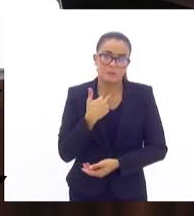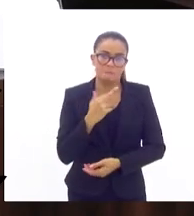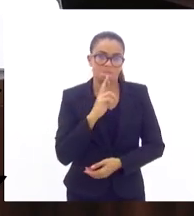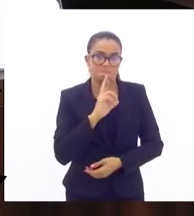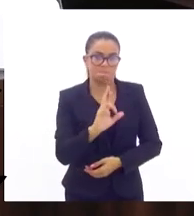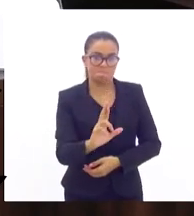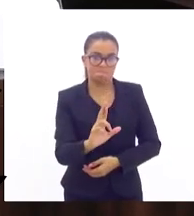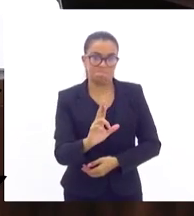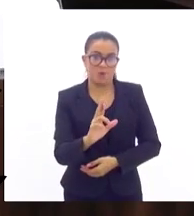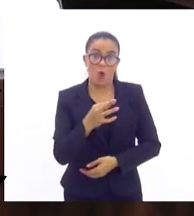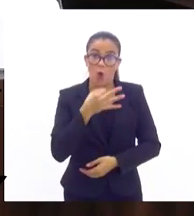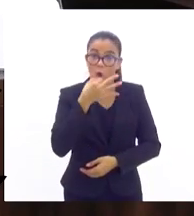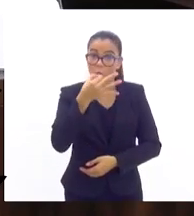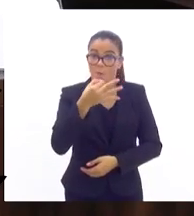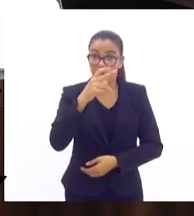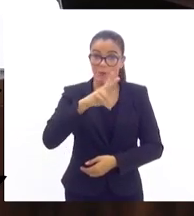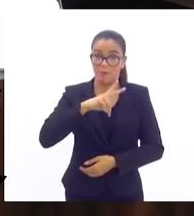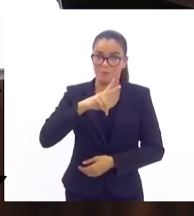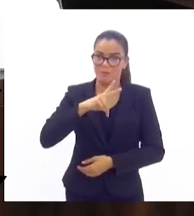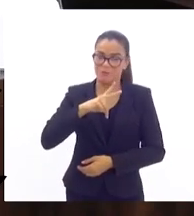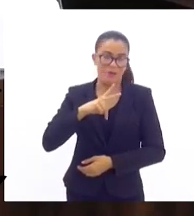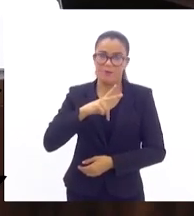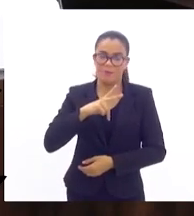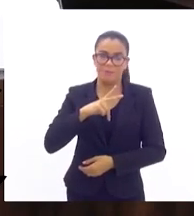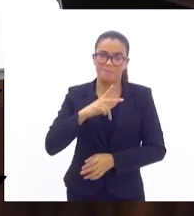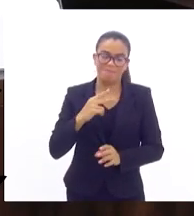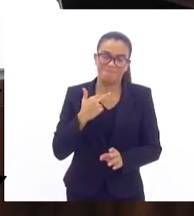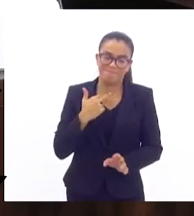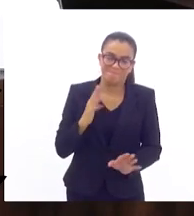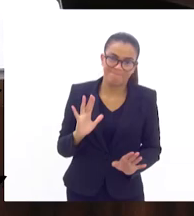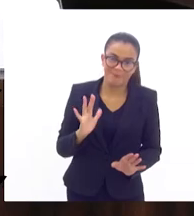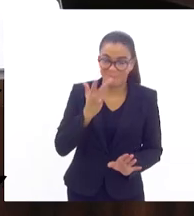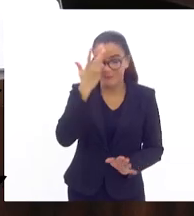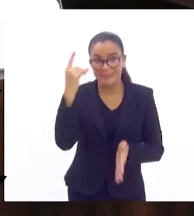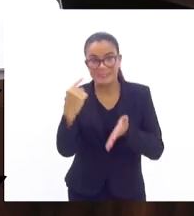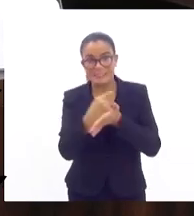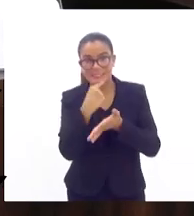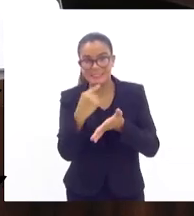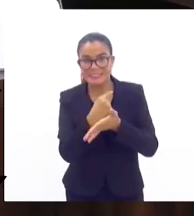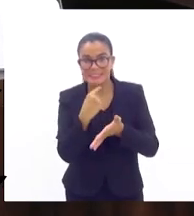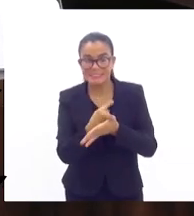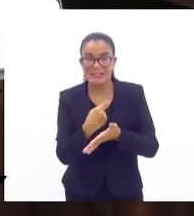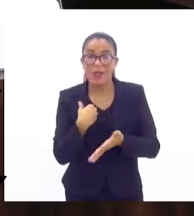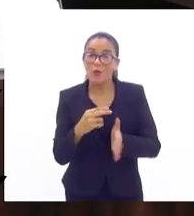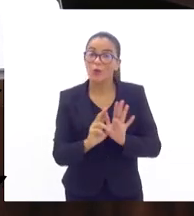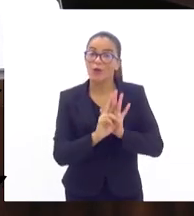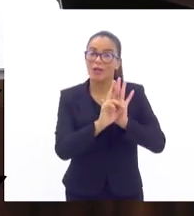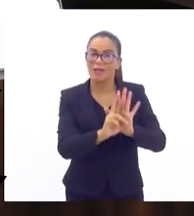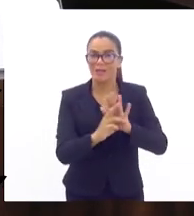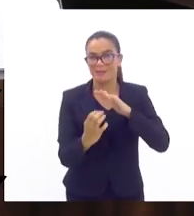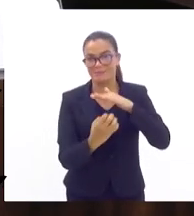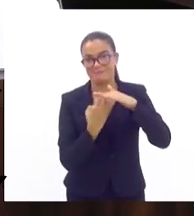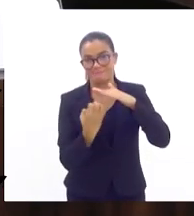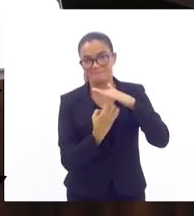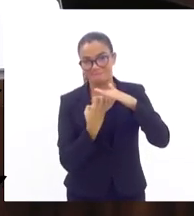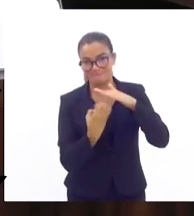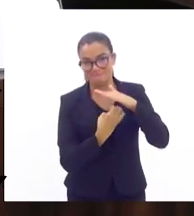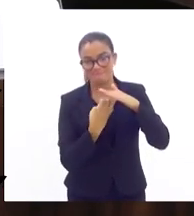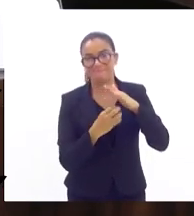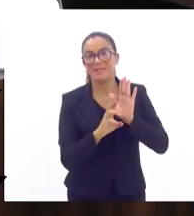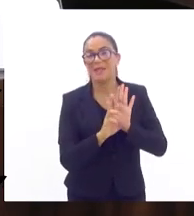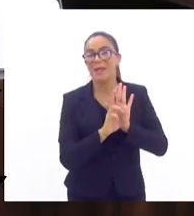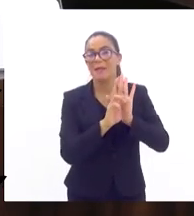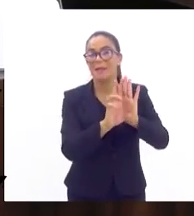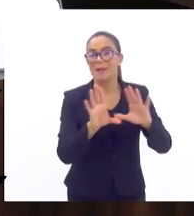como minha opinião pessoal, né? Então, geralmente, quando me perguntam isso, eu estou representando uma agência, eu estou representando a